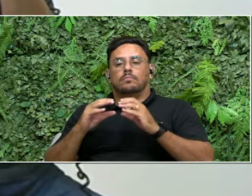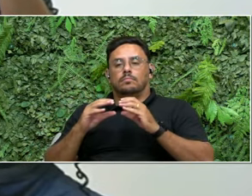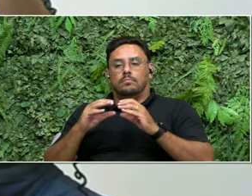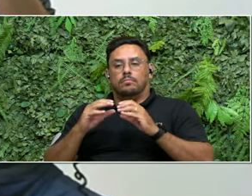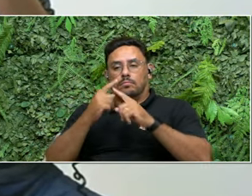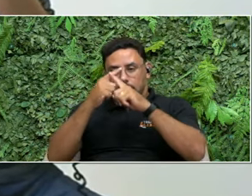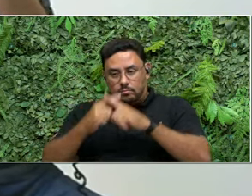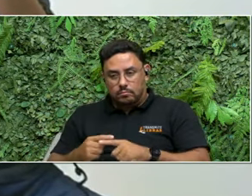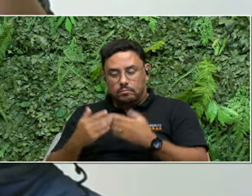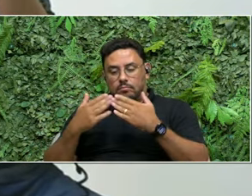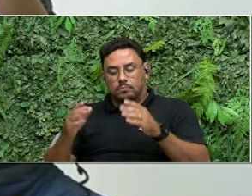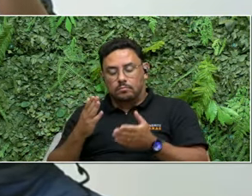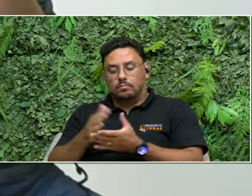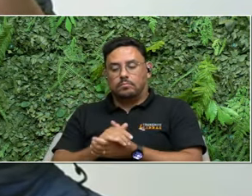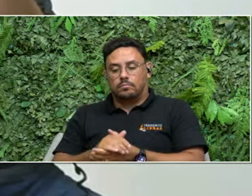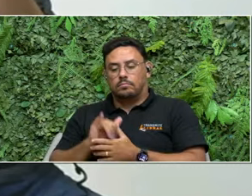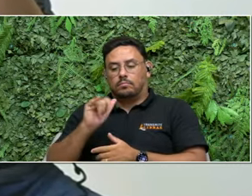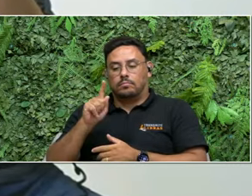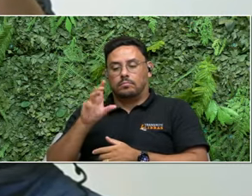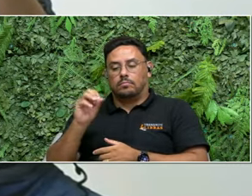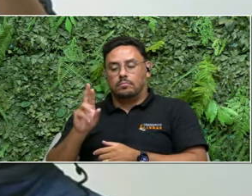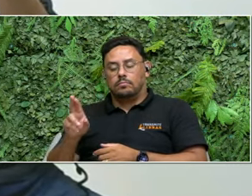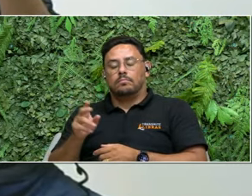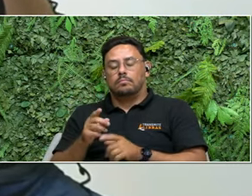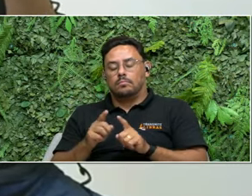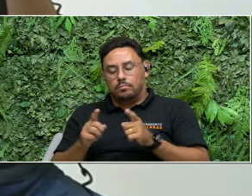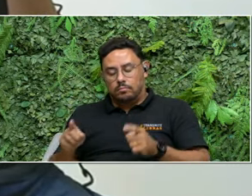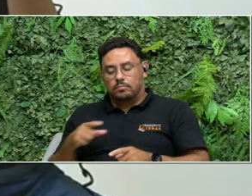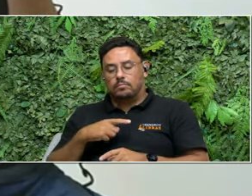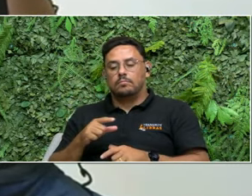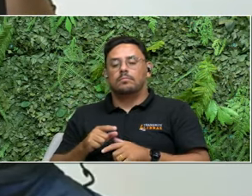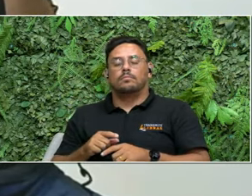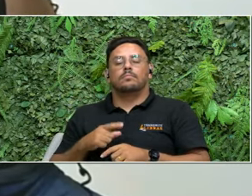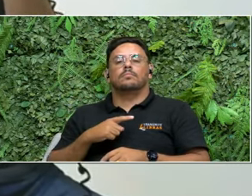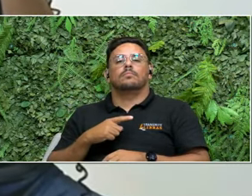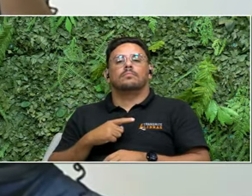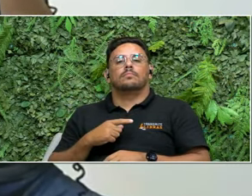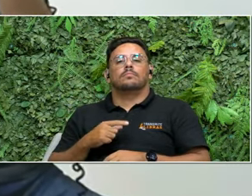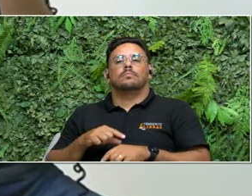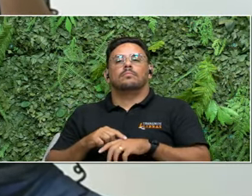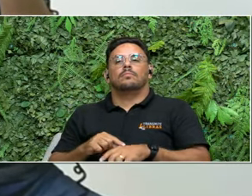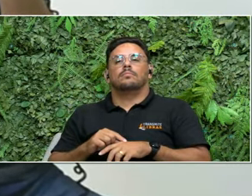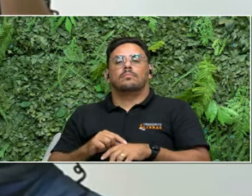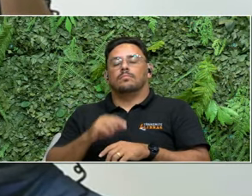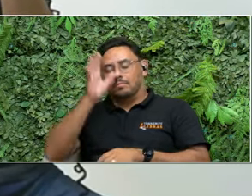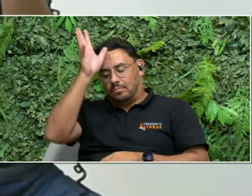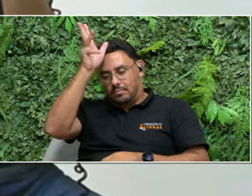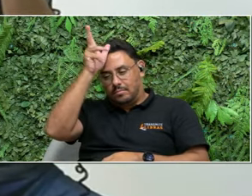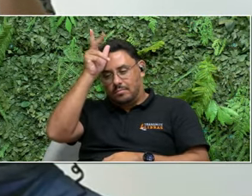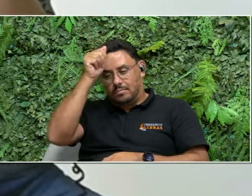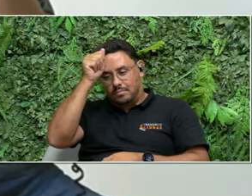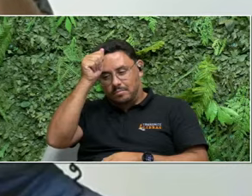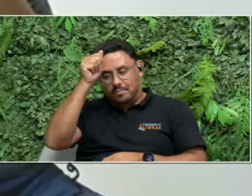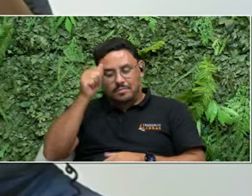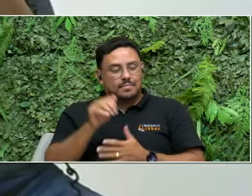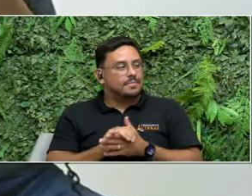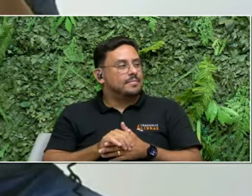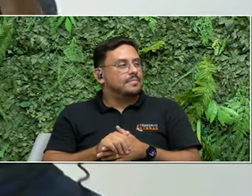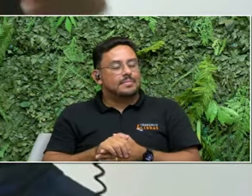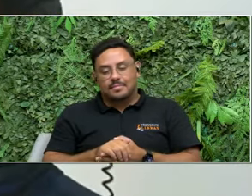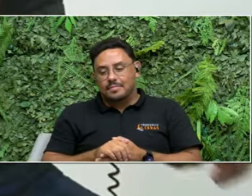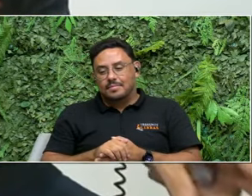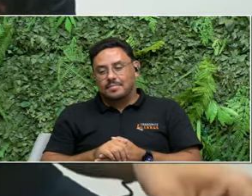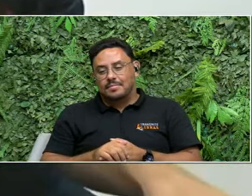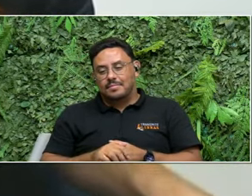em aberto e vou passar com uin lá no cara do espetim depois cara do espetim separa um de frango para mim